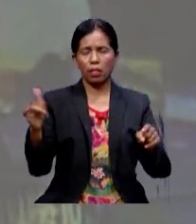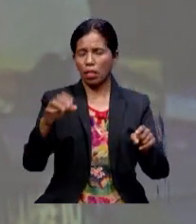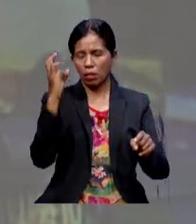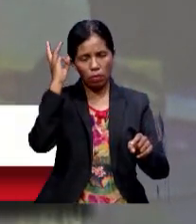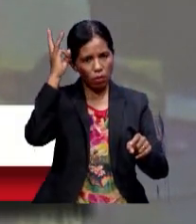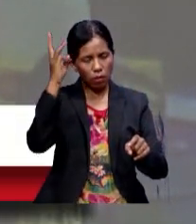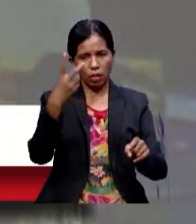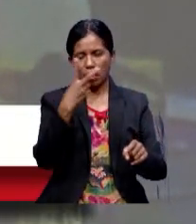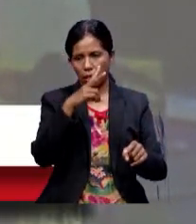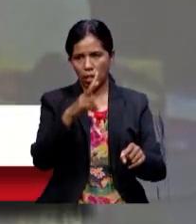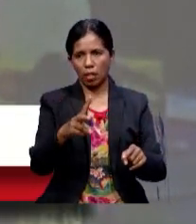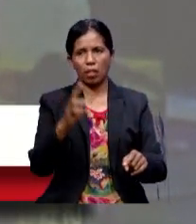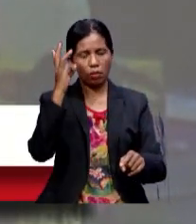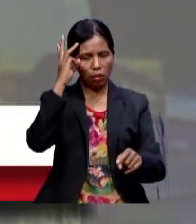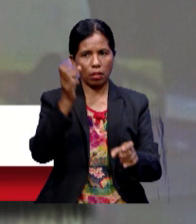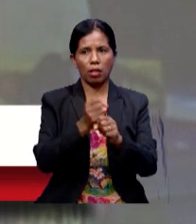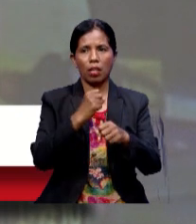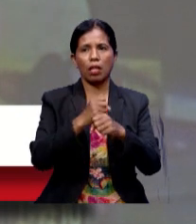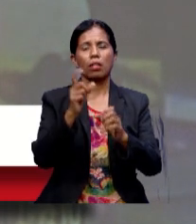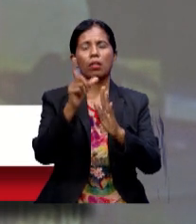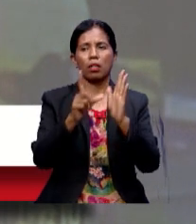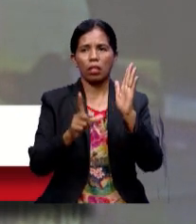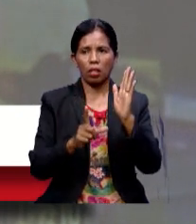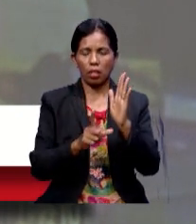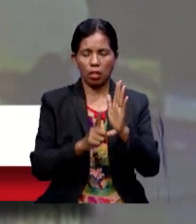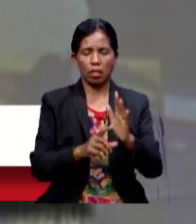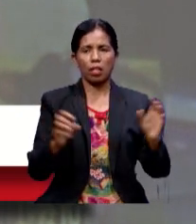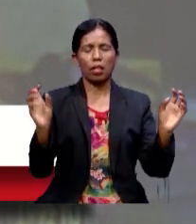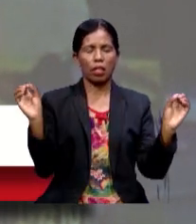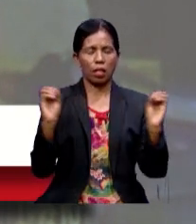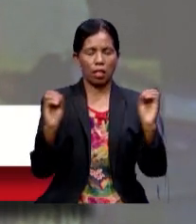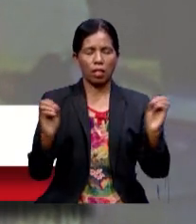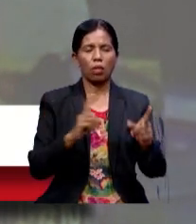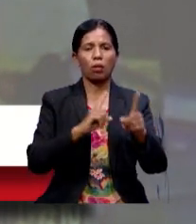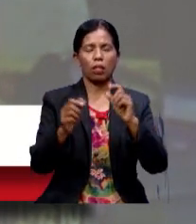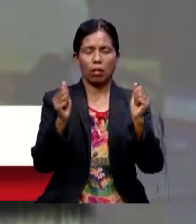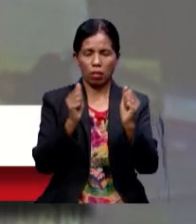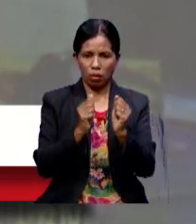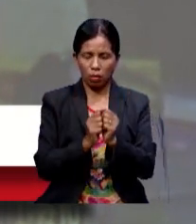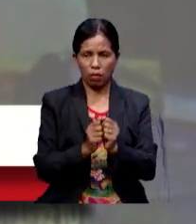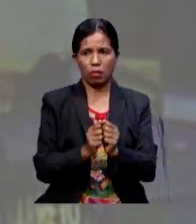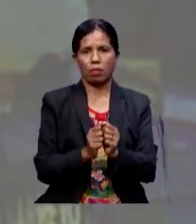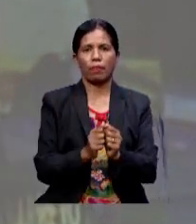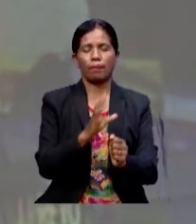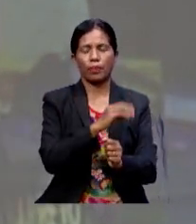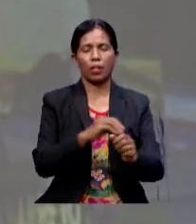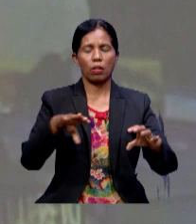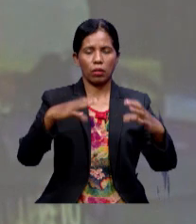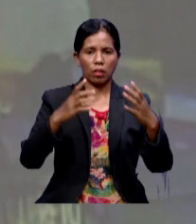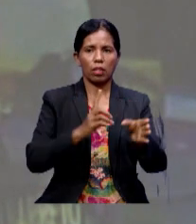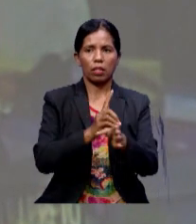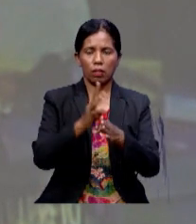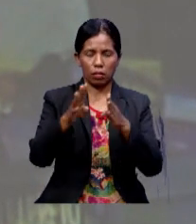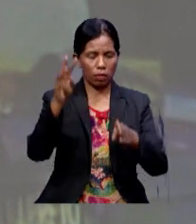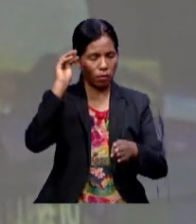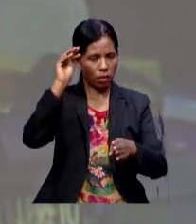ba preocupa fali, halo decreto lei ida sem iha consultação ka reunião iha a conselho diretiva e